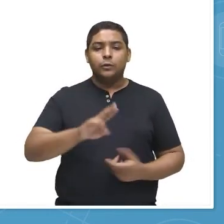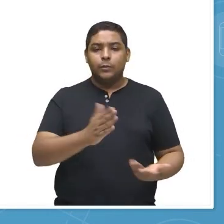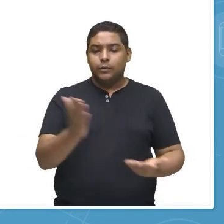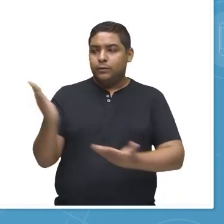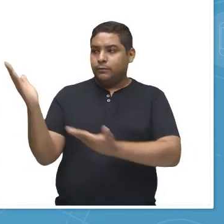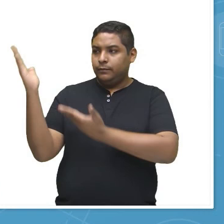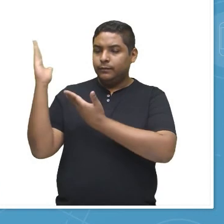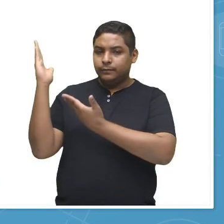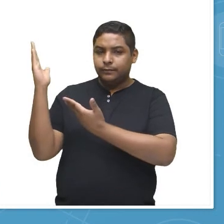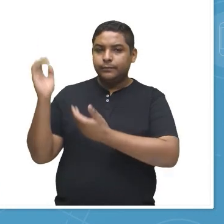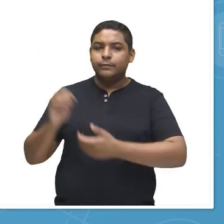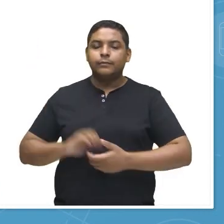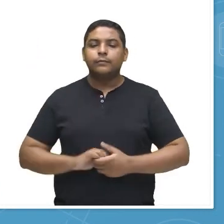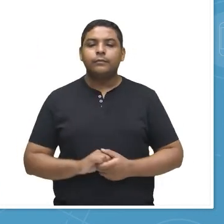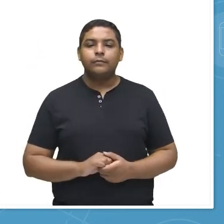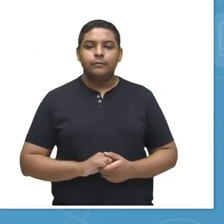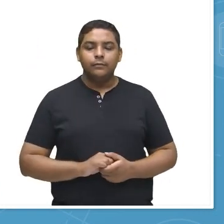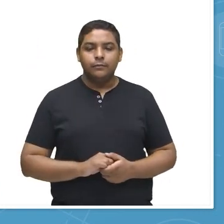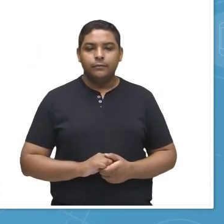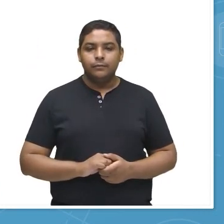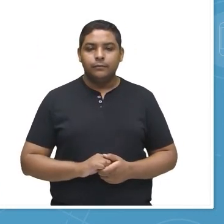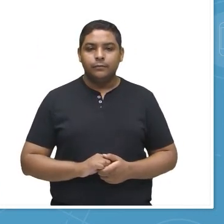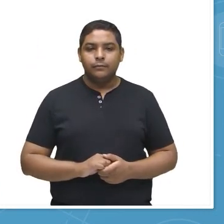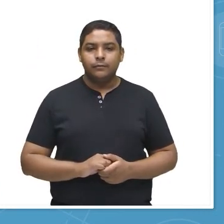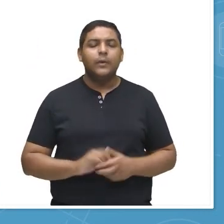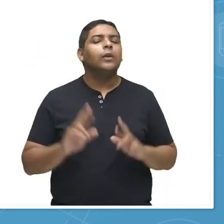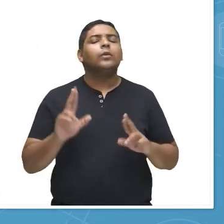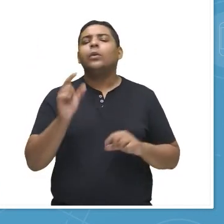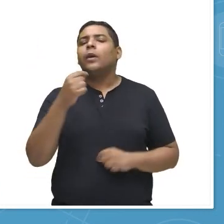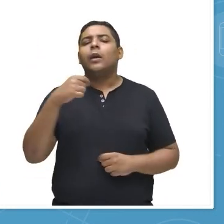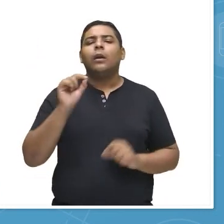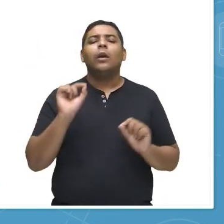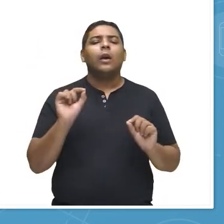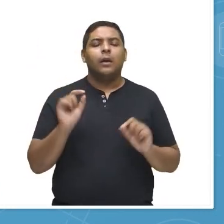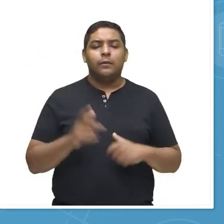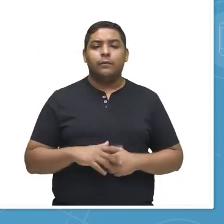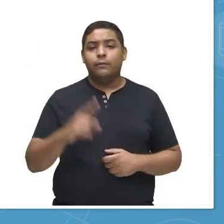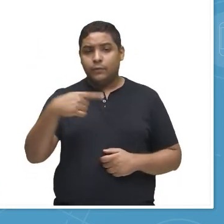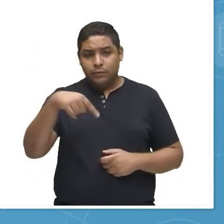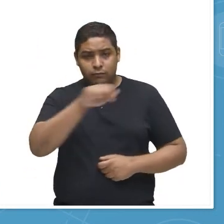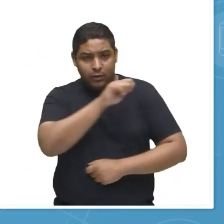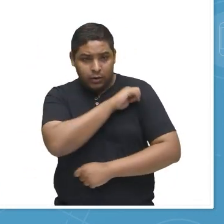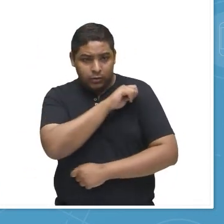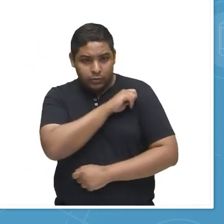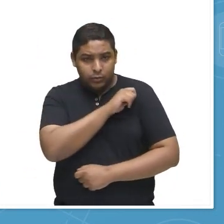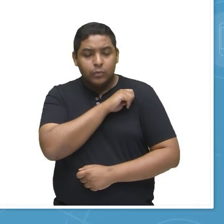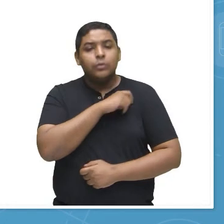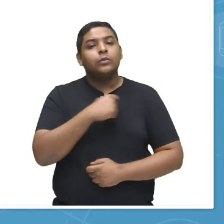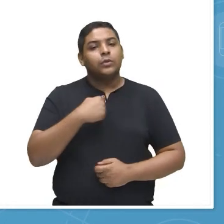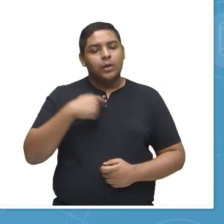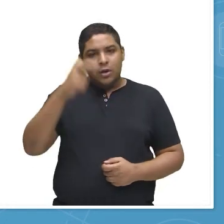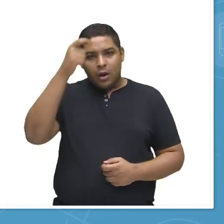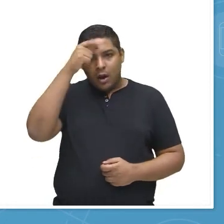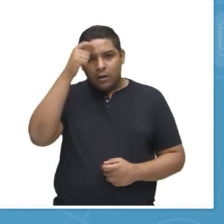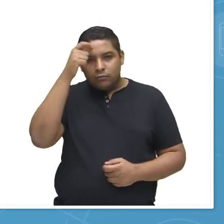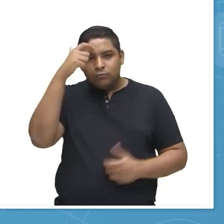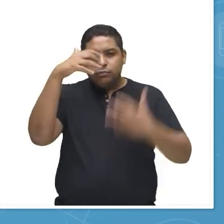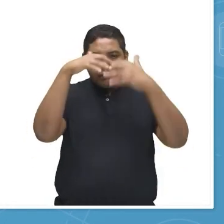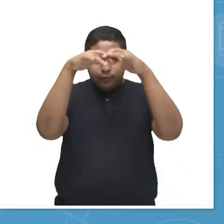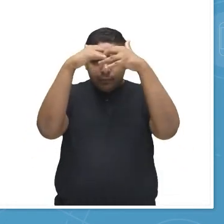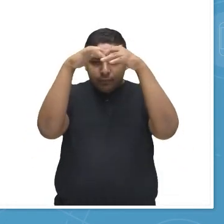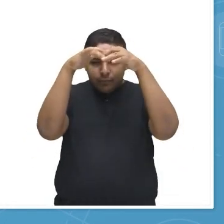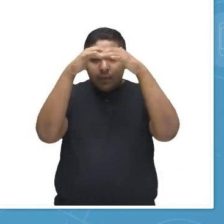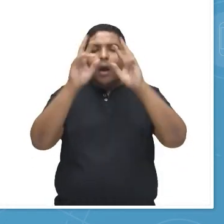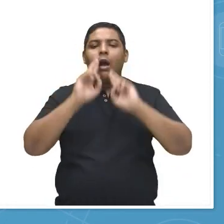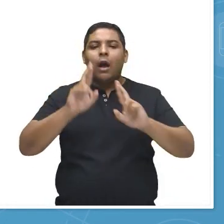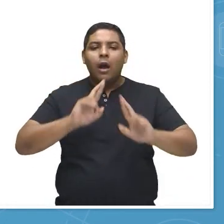esperada. Espera-se que vocês, alunos, estejam preparados para responder o seguinte. É a integração